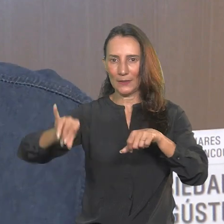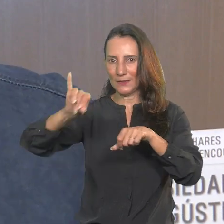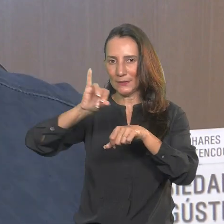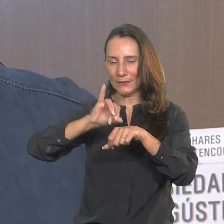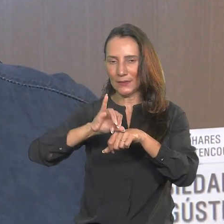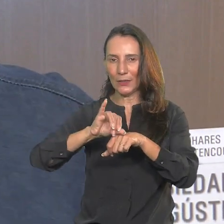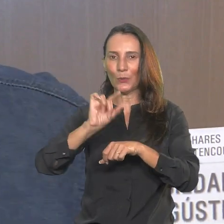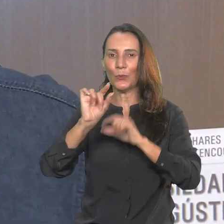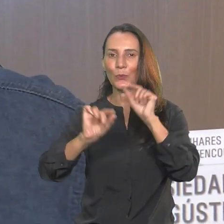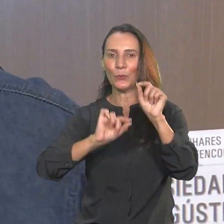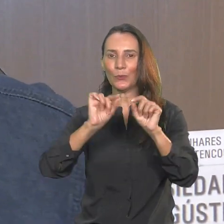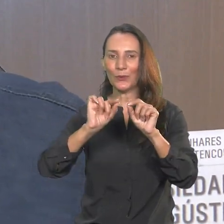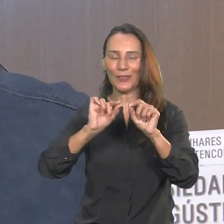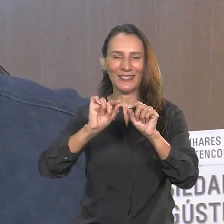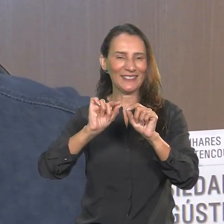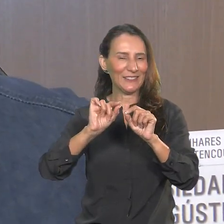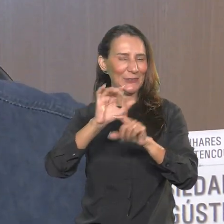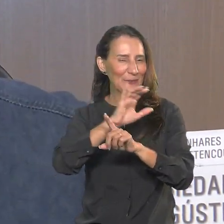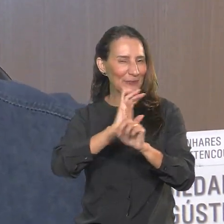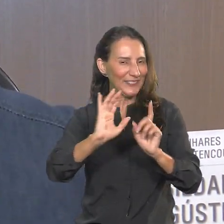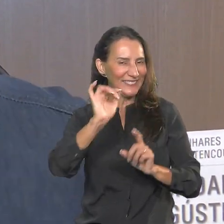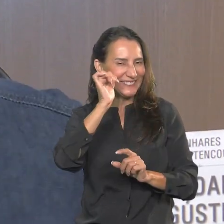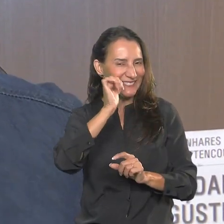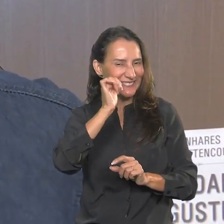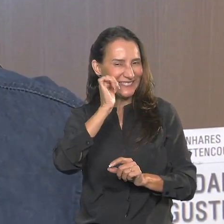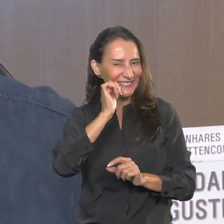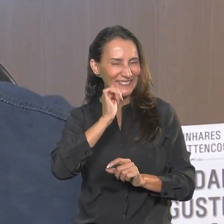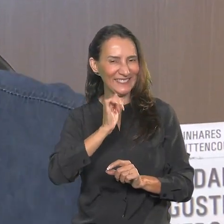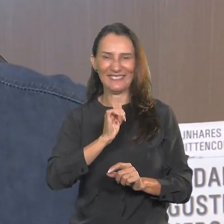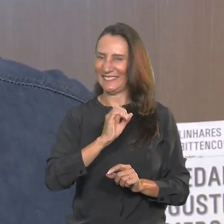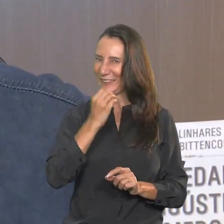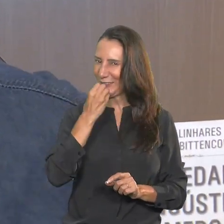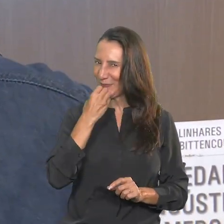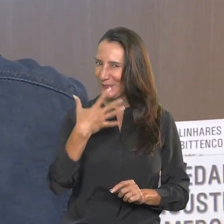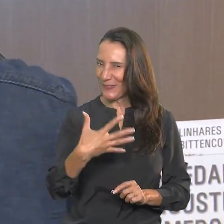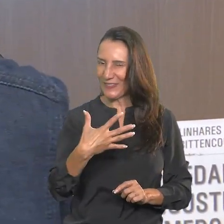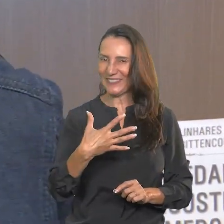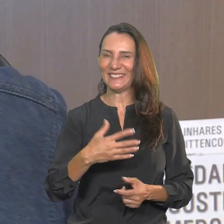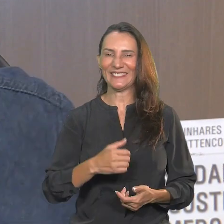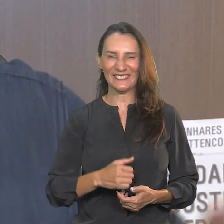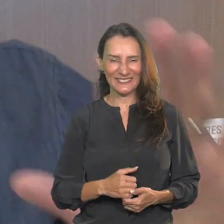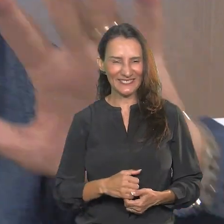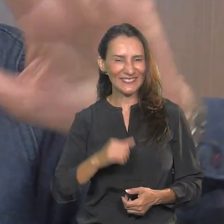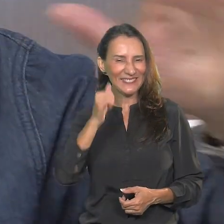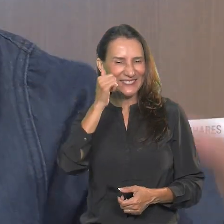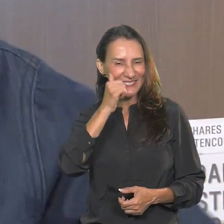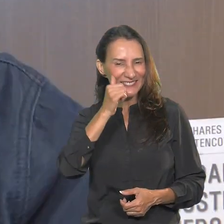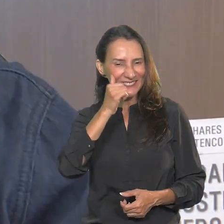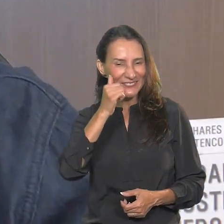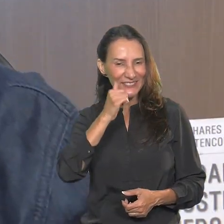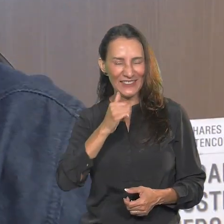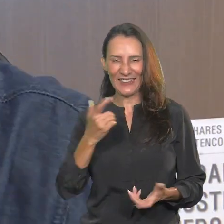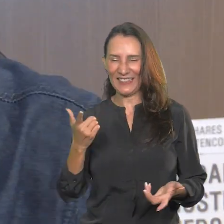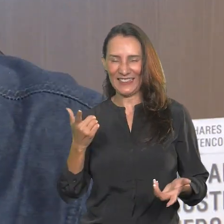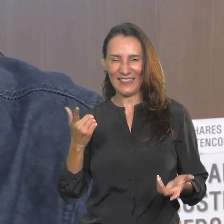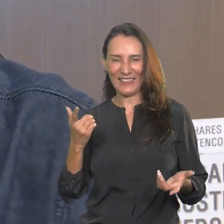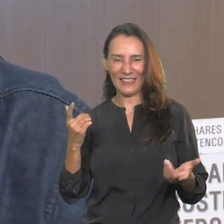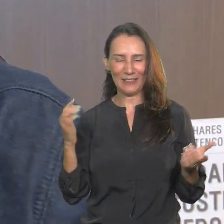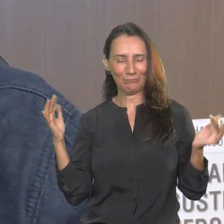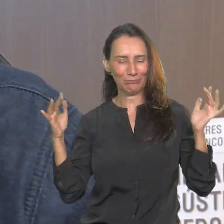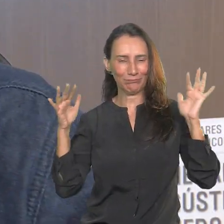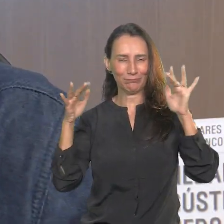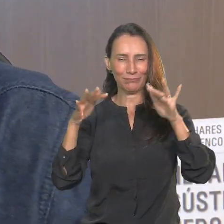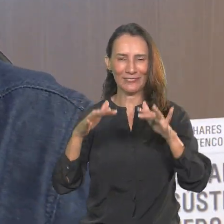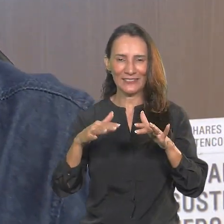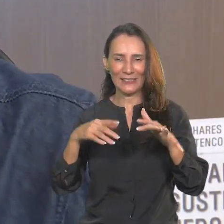central, Noite das Mulheres. Eita! Noite das Mulheres. As mulheres se esbaldando, trazendo